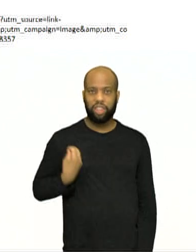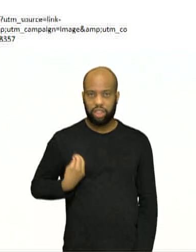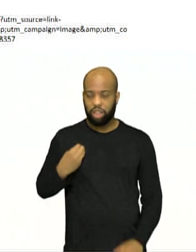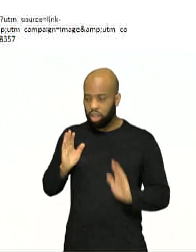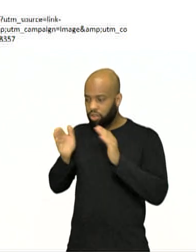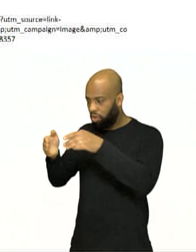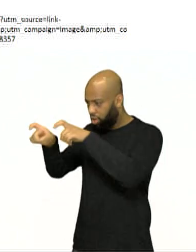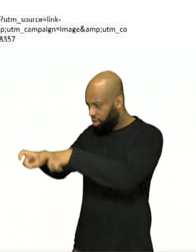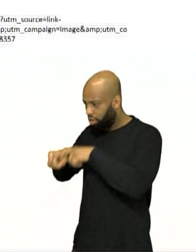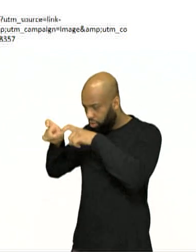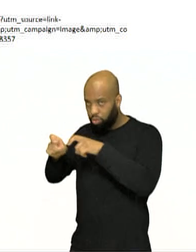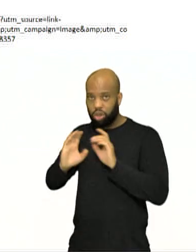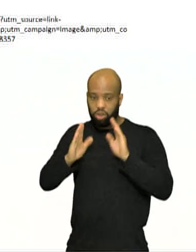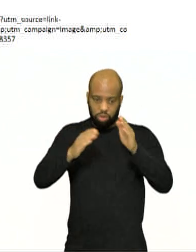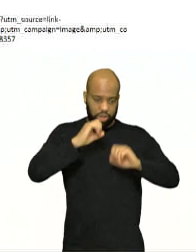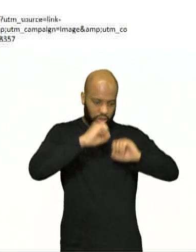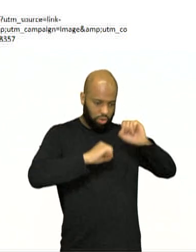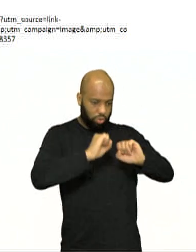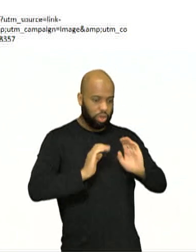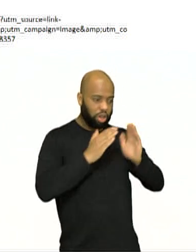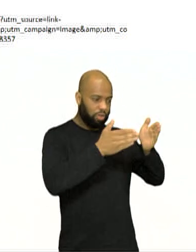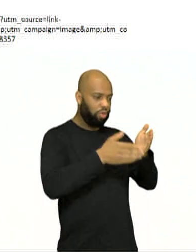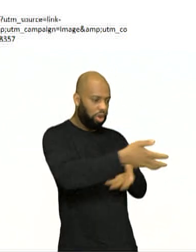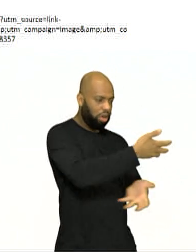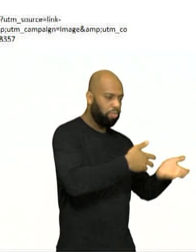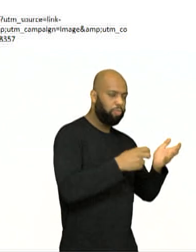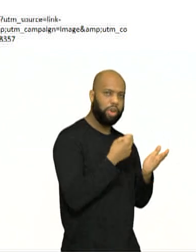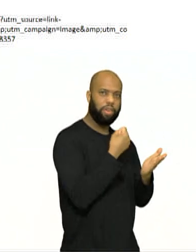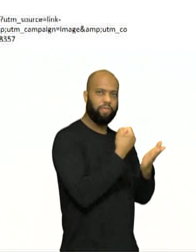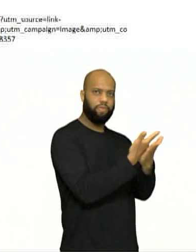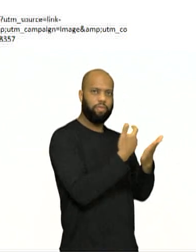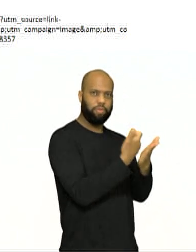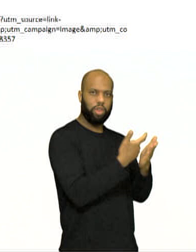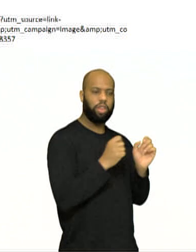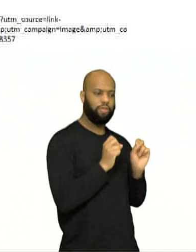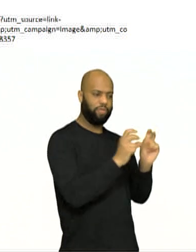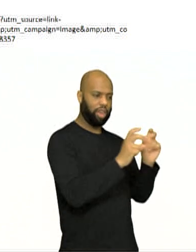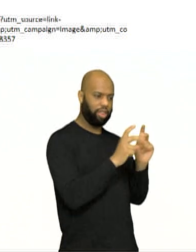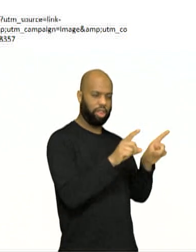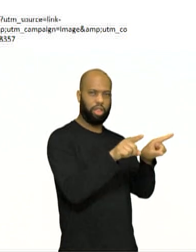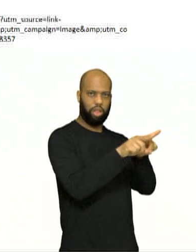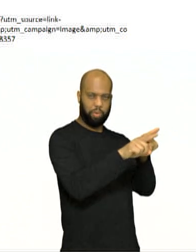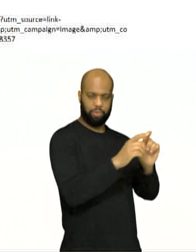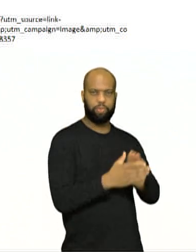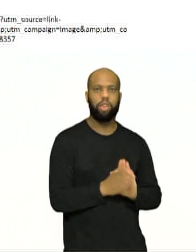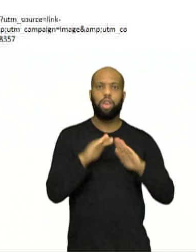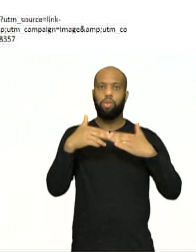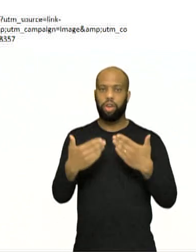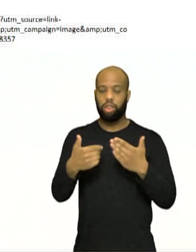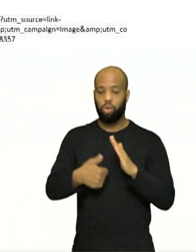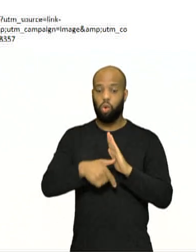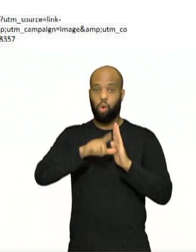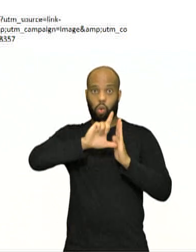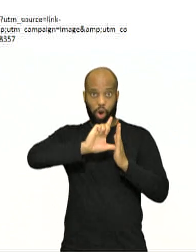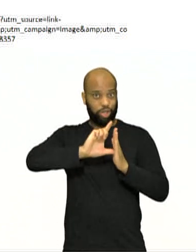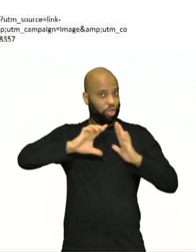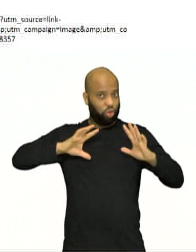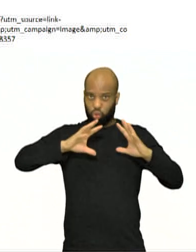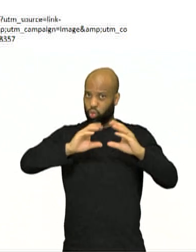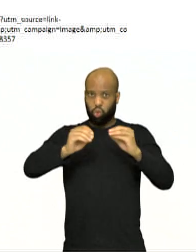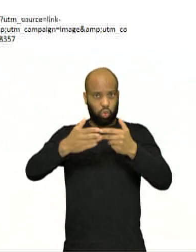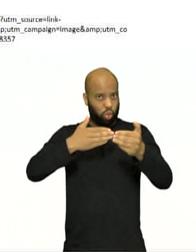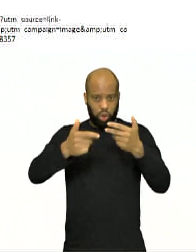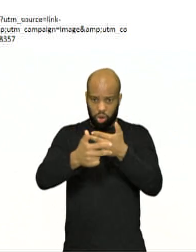agricultura, para a indústria ou para o comércio? Bem, antes de mais nada, é importante lembrar o que é a